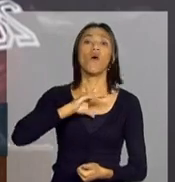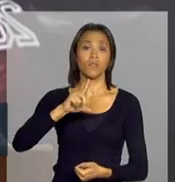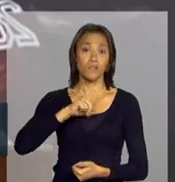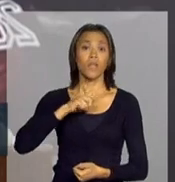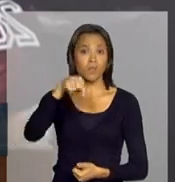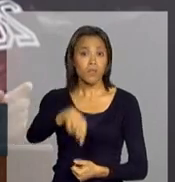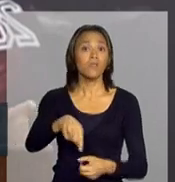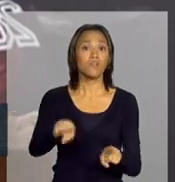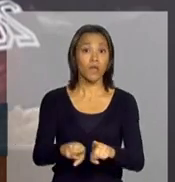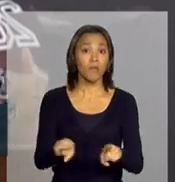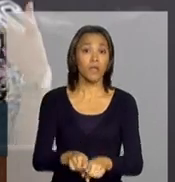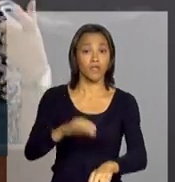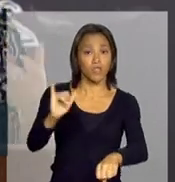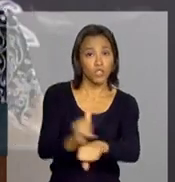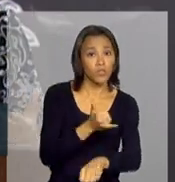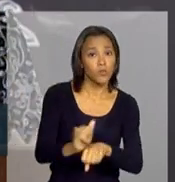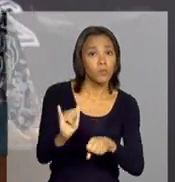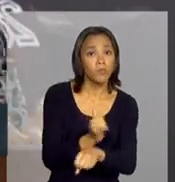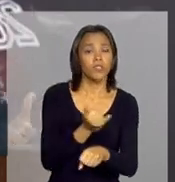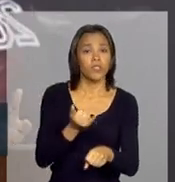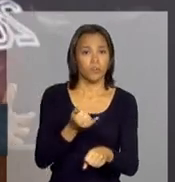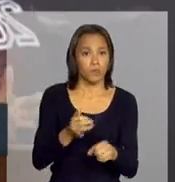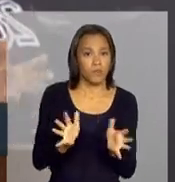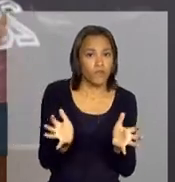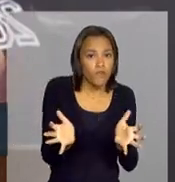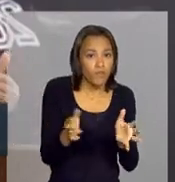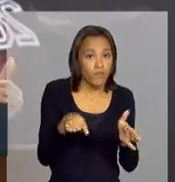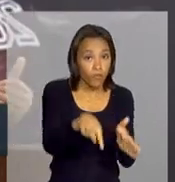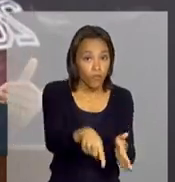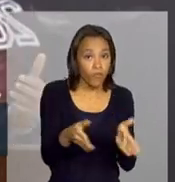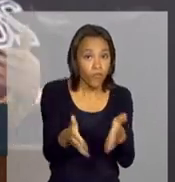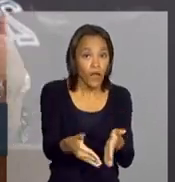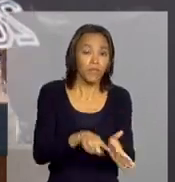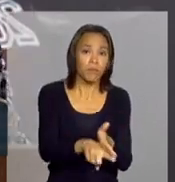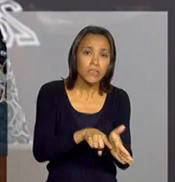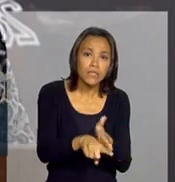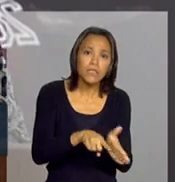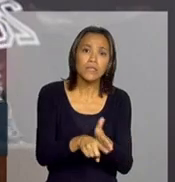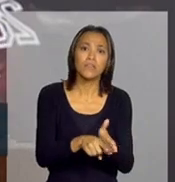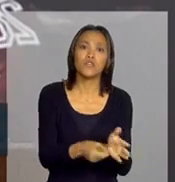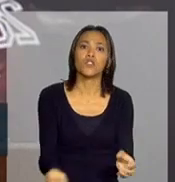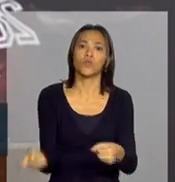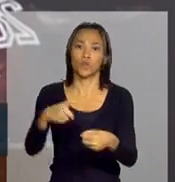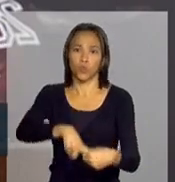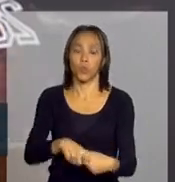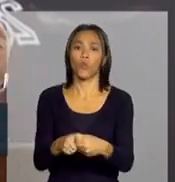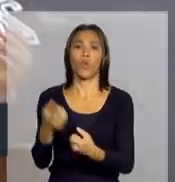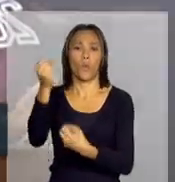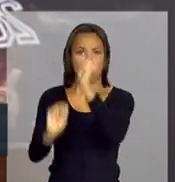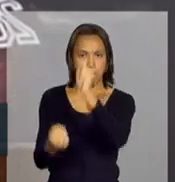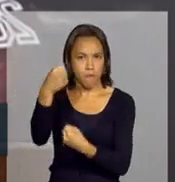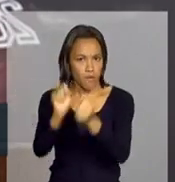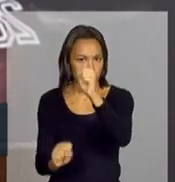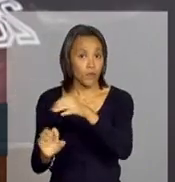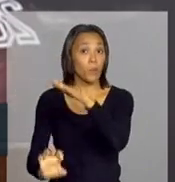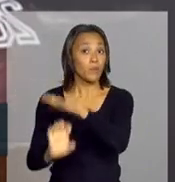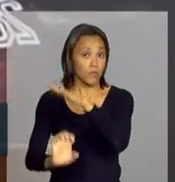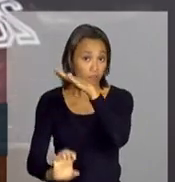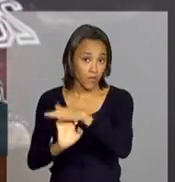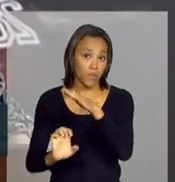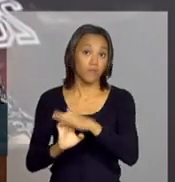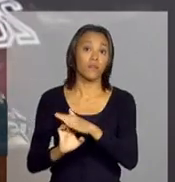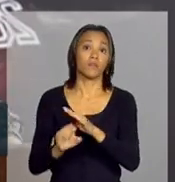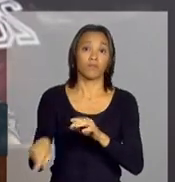instrumentos particular a pesquisa científica com as nossas empresas o nosso mundo